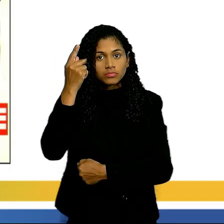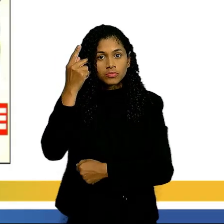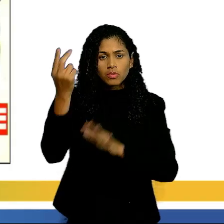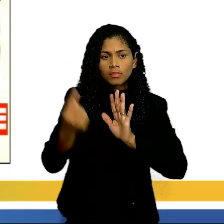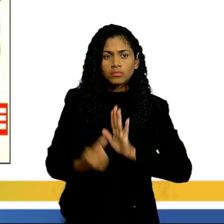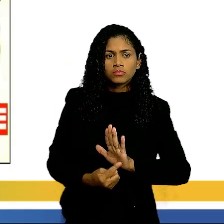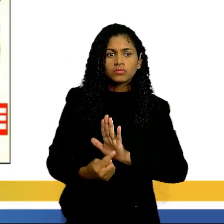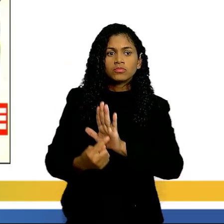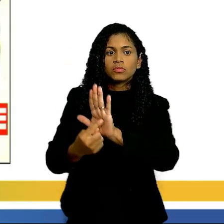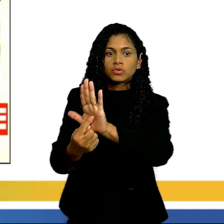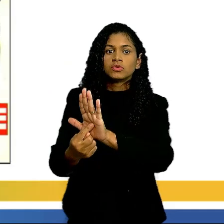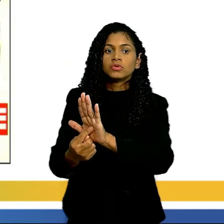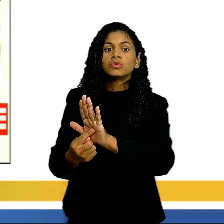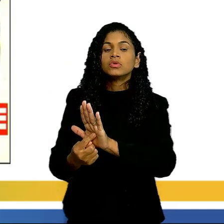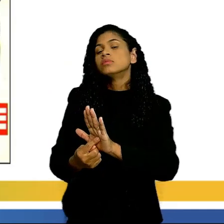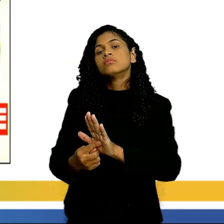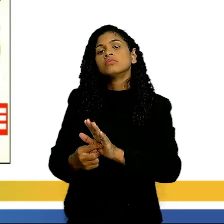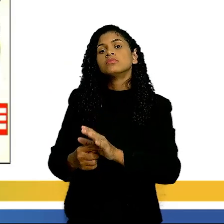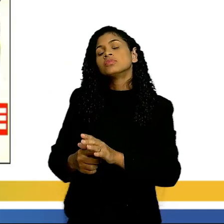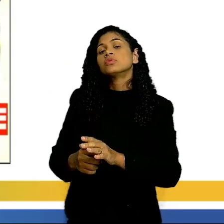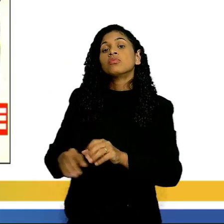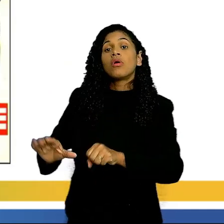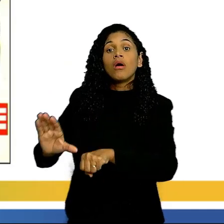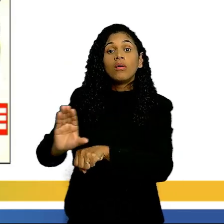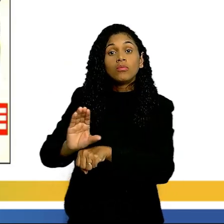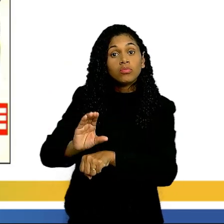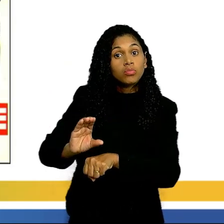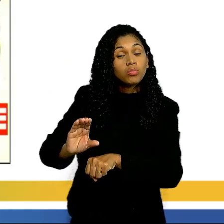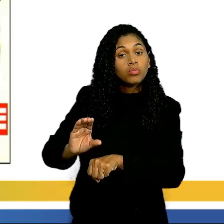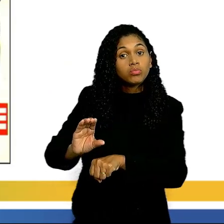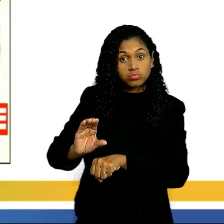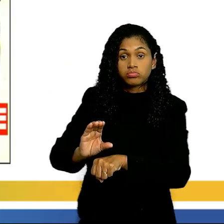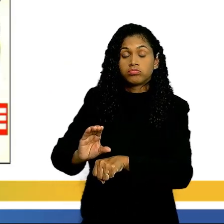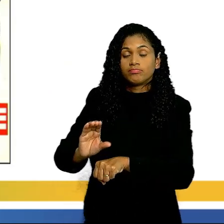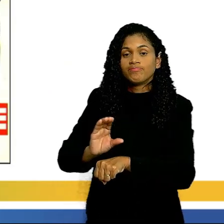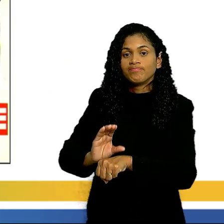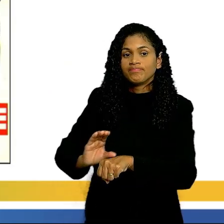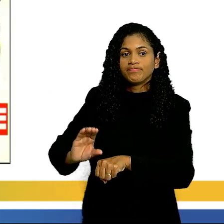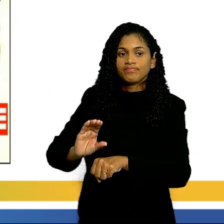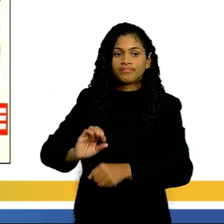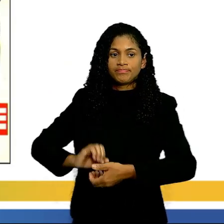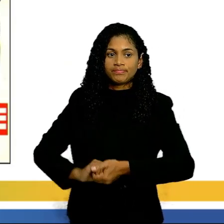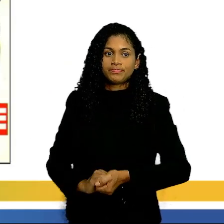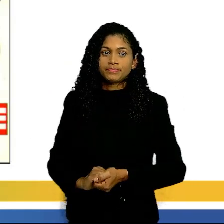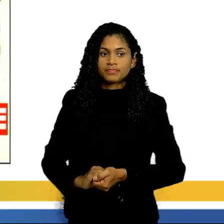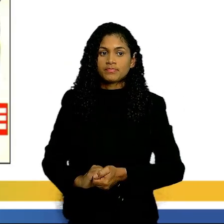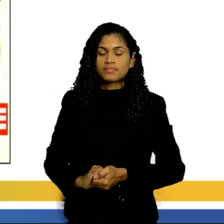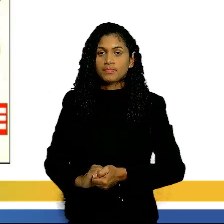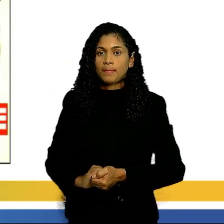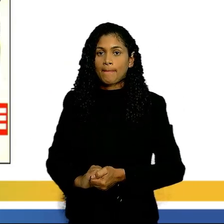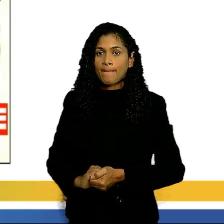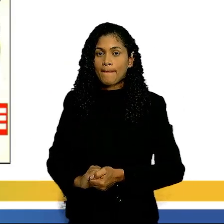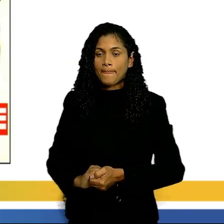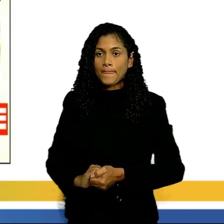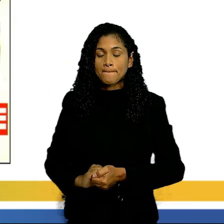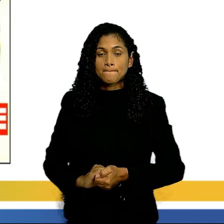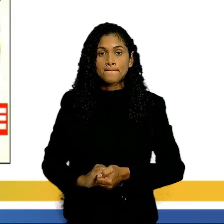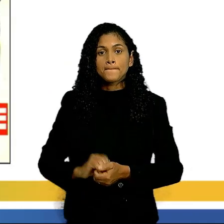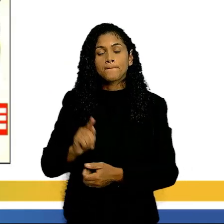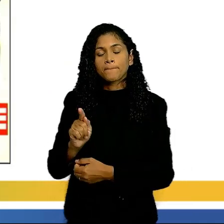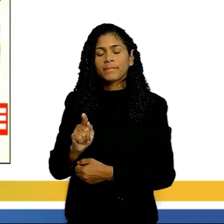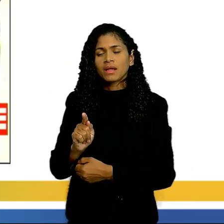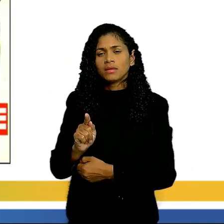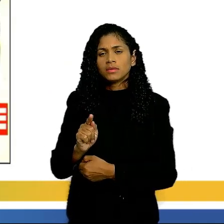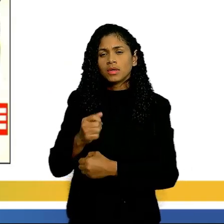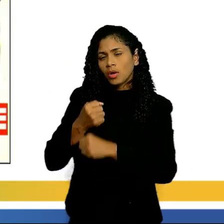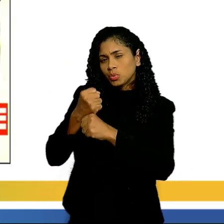Essa revolução, como você pode ver, entre São Paulo e o governo federal e o governo do Getúlio Vargas, ela vai durar